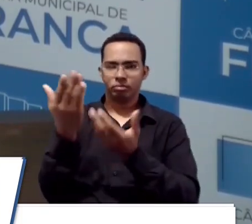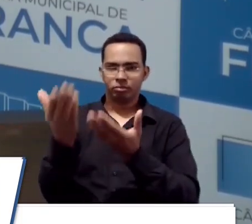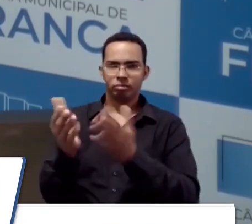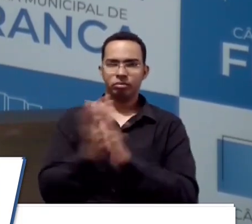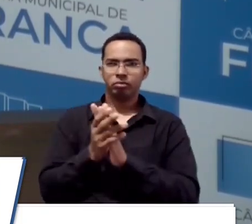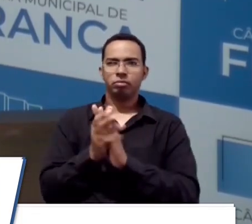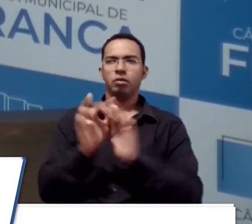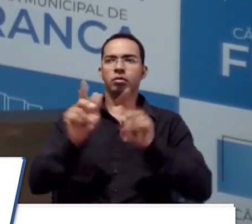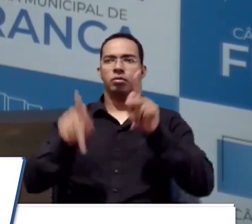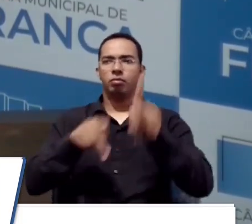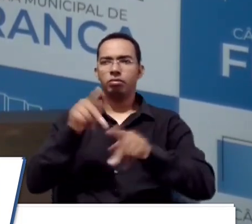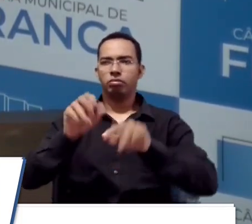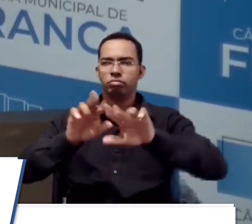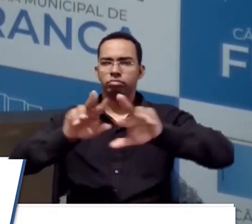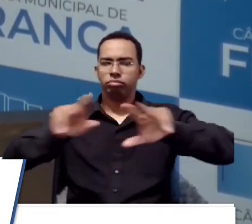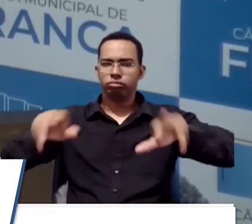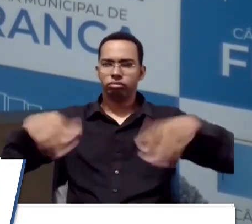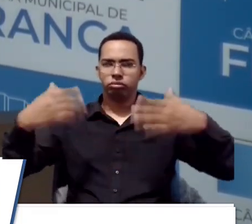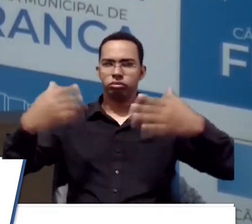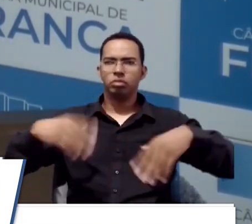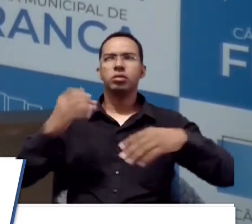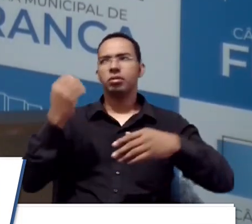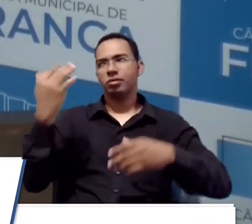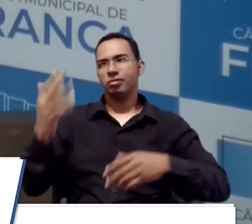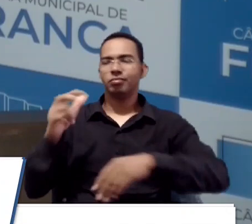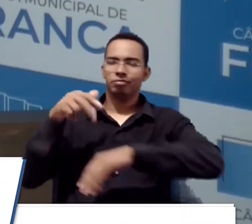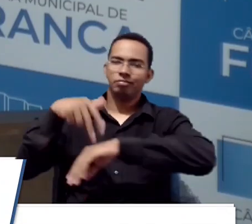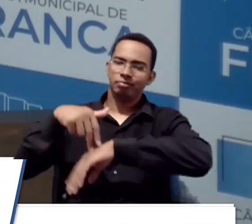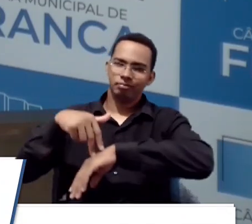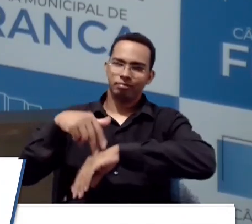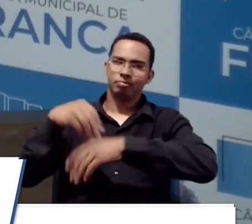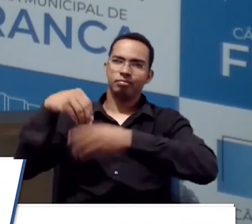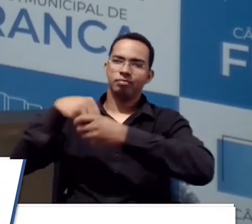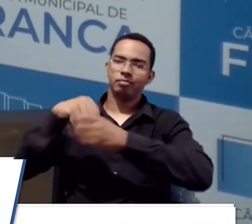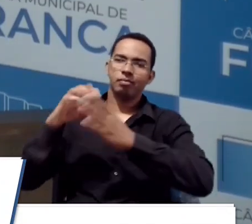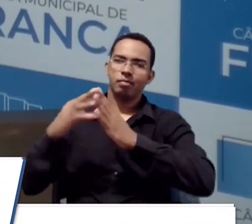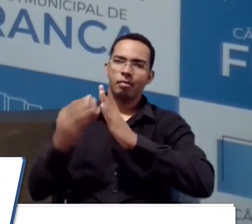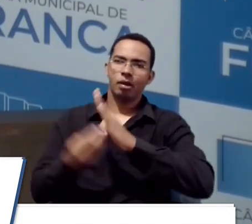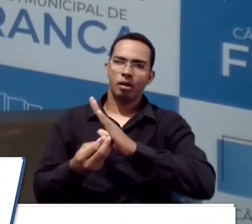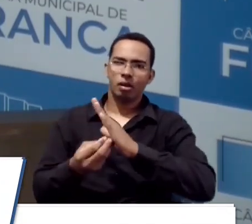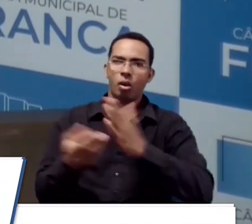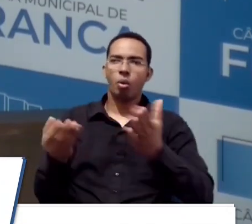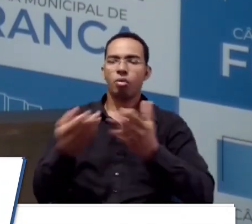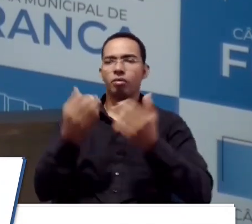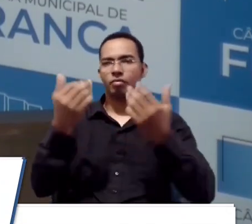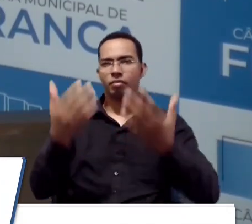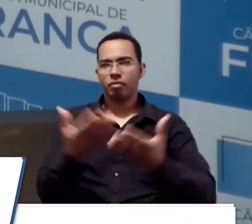multidão que tinha na igreja, isso eu já falei publicamente dentro da igreja, e hoje eu falo aqui